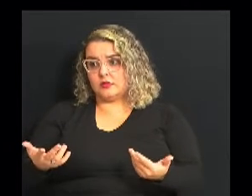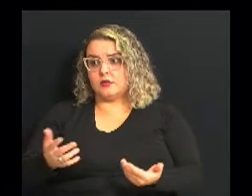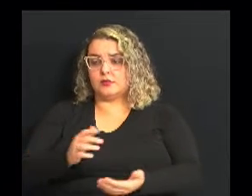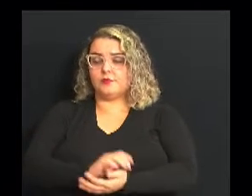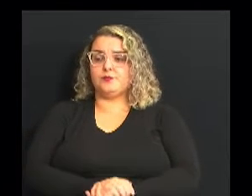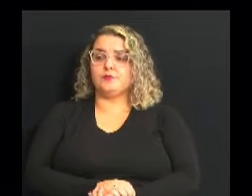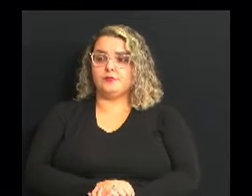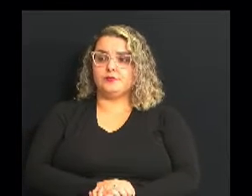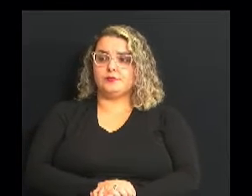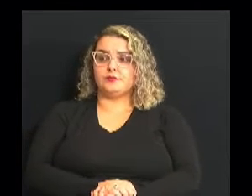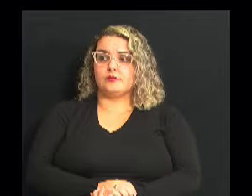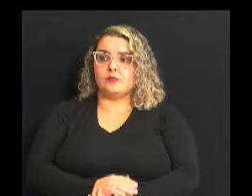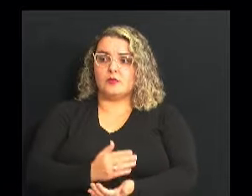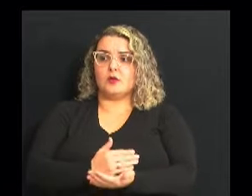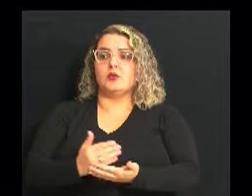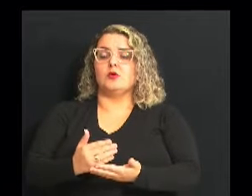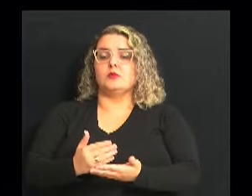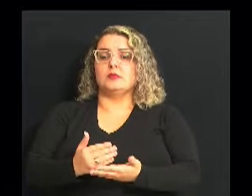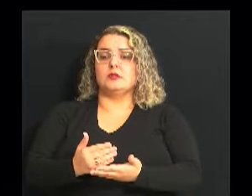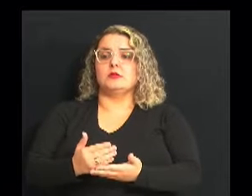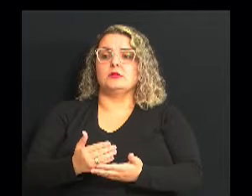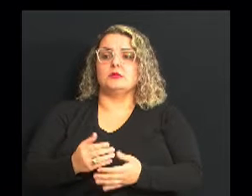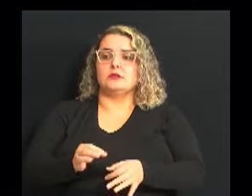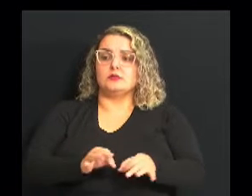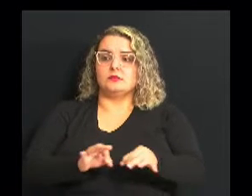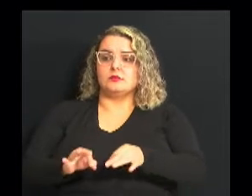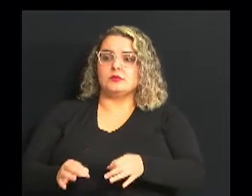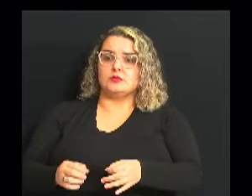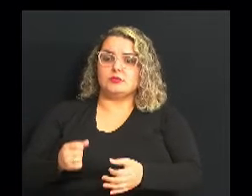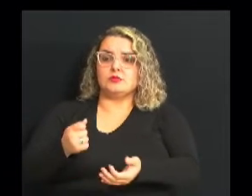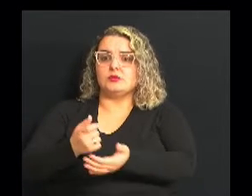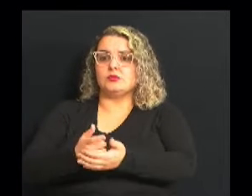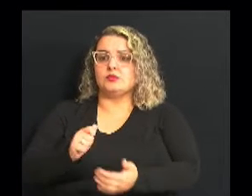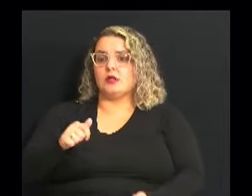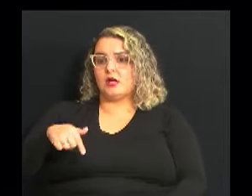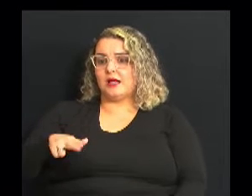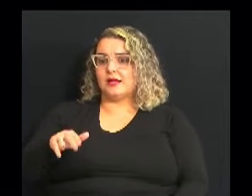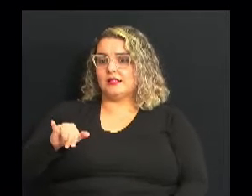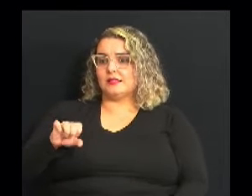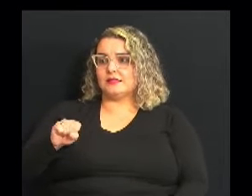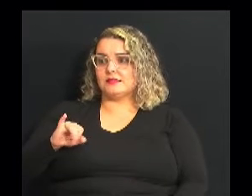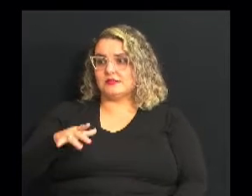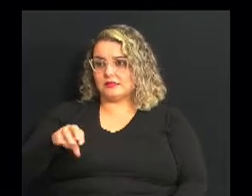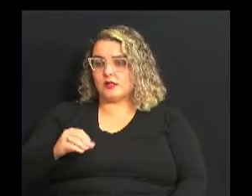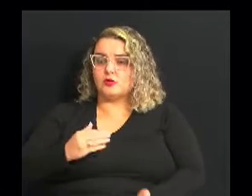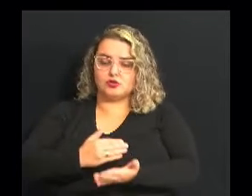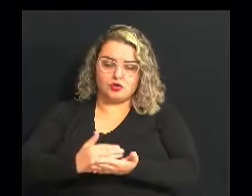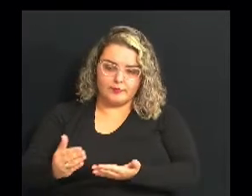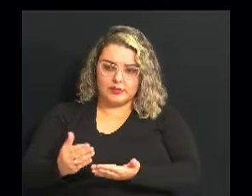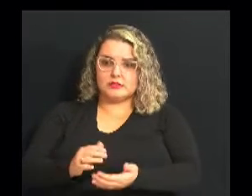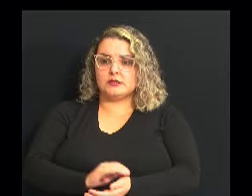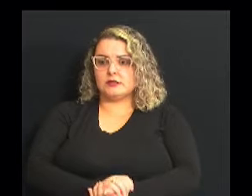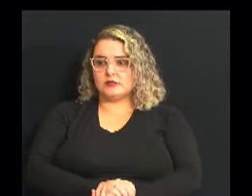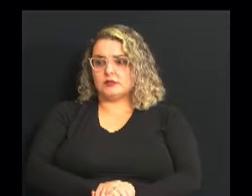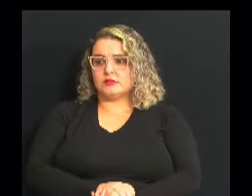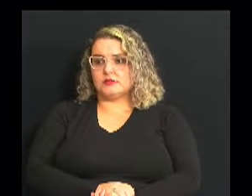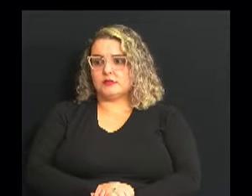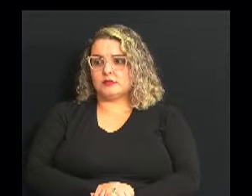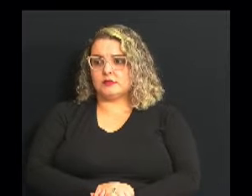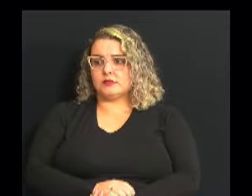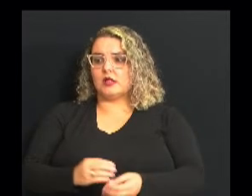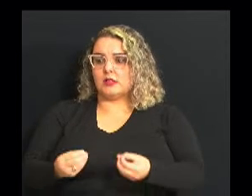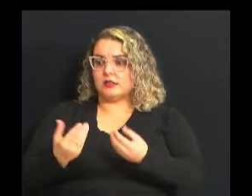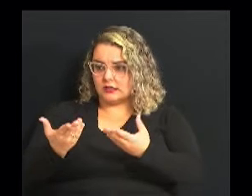está iniciando esse projeto de aquisição, né, para que possamos dar esses equipamentos